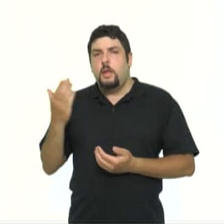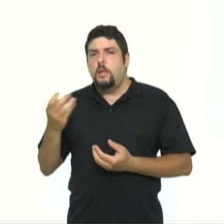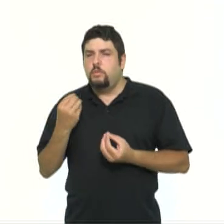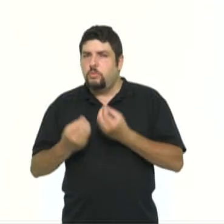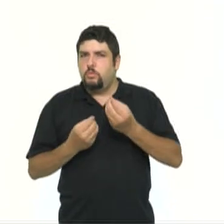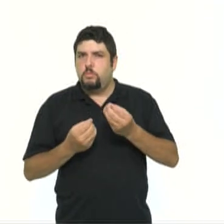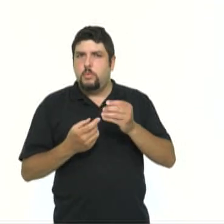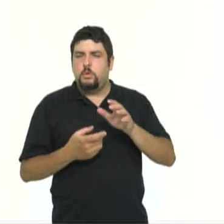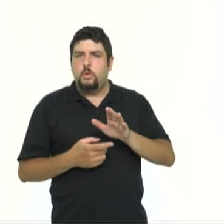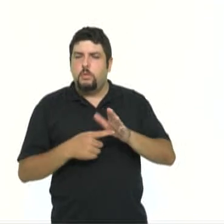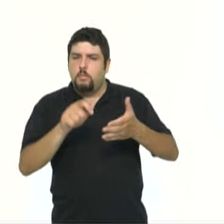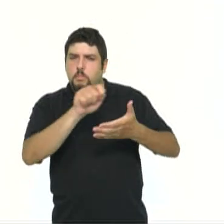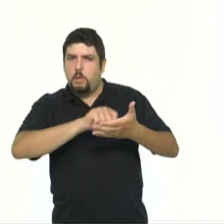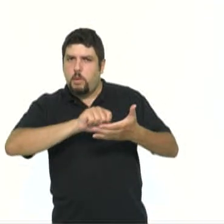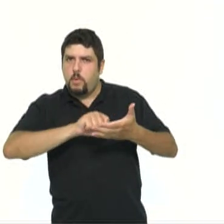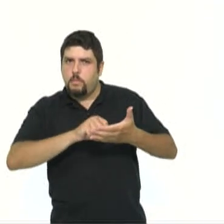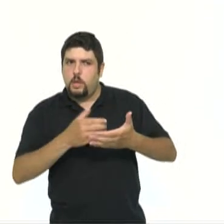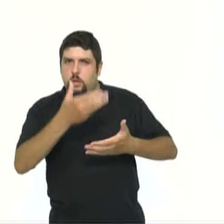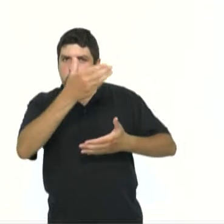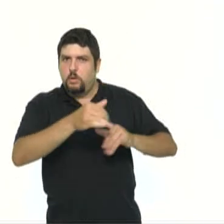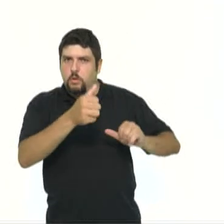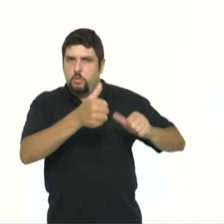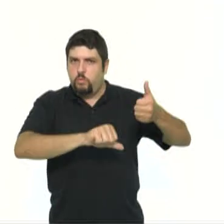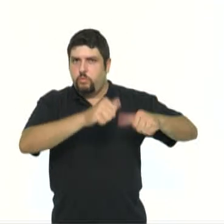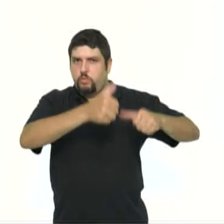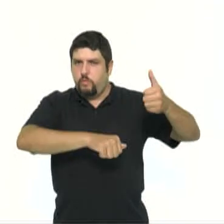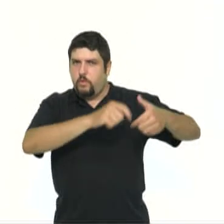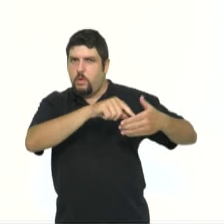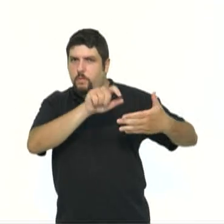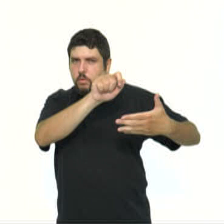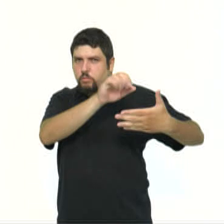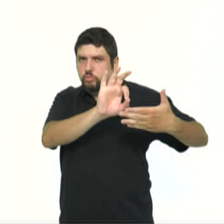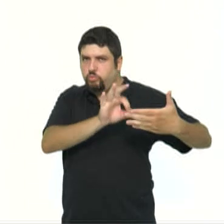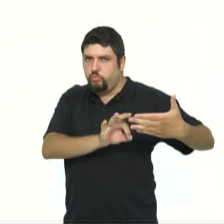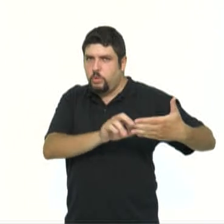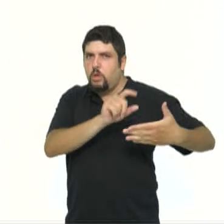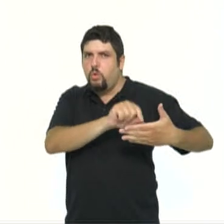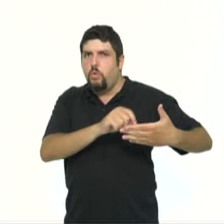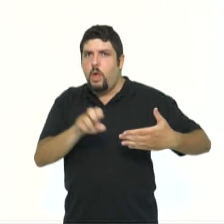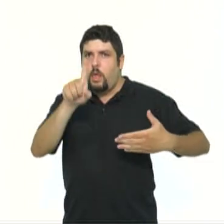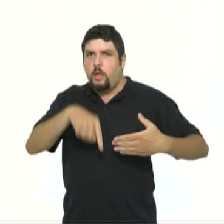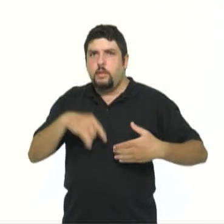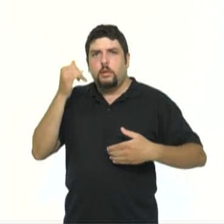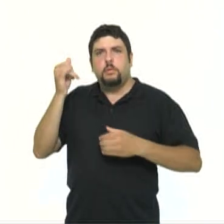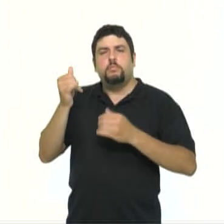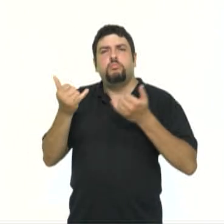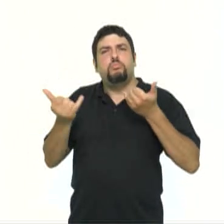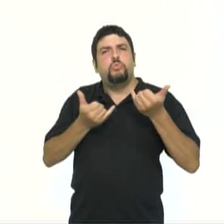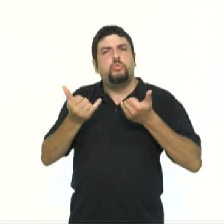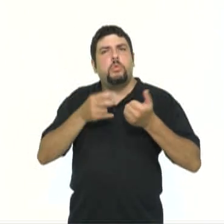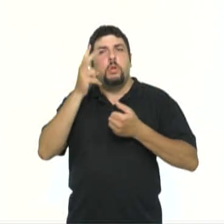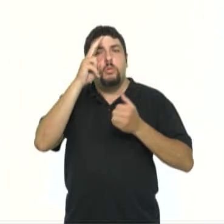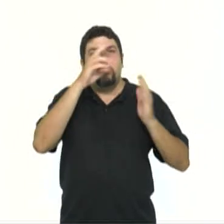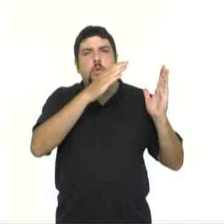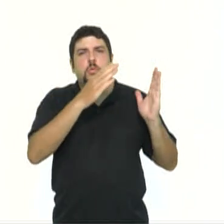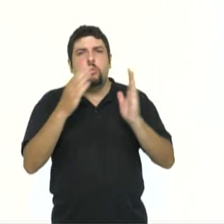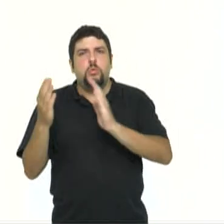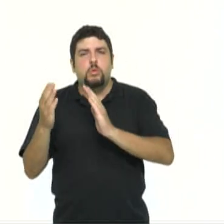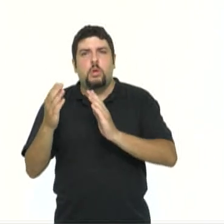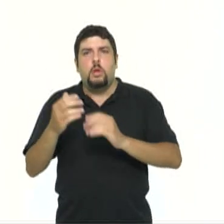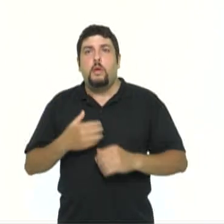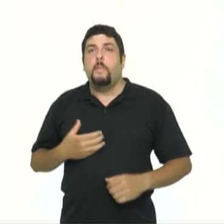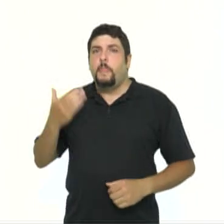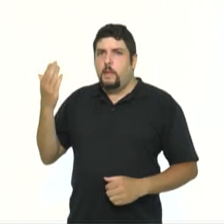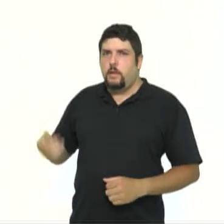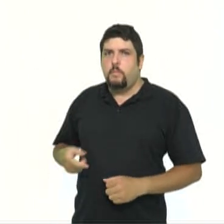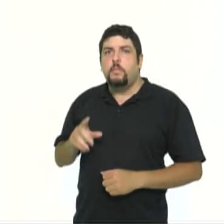seu leitor, no caso o avaliador, que vai corrigir a redação, uma informação histórica, demonstrando já de início que